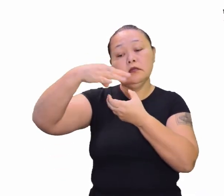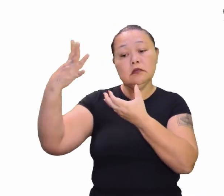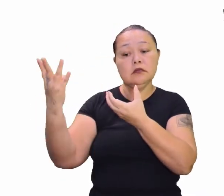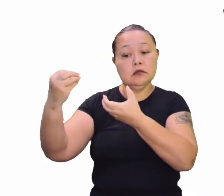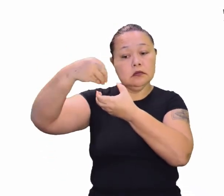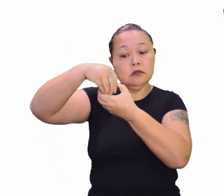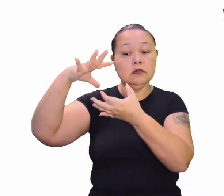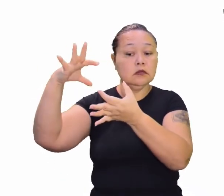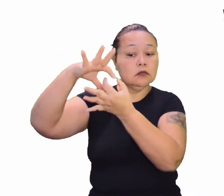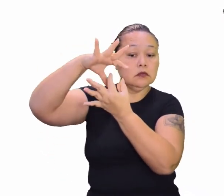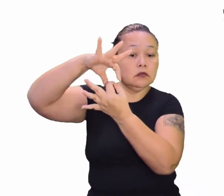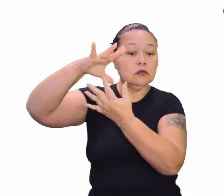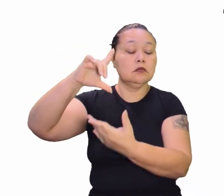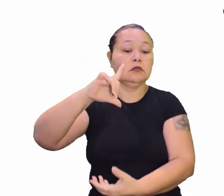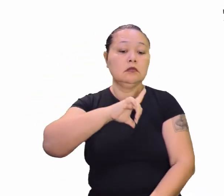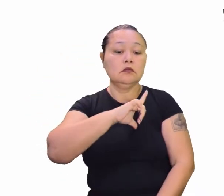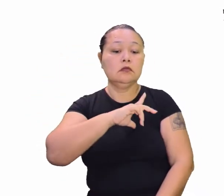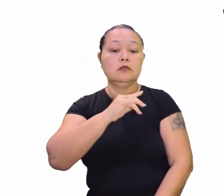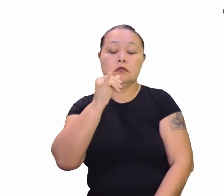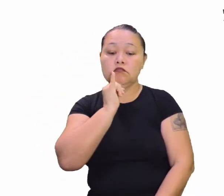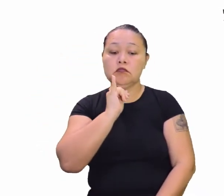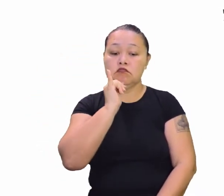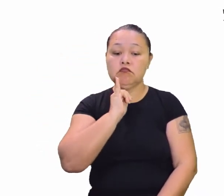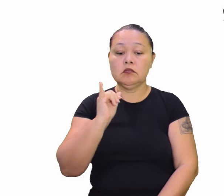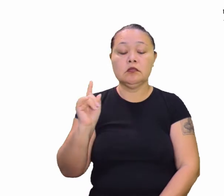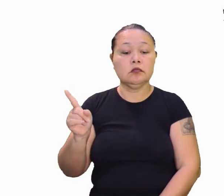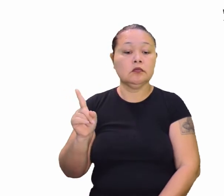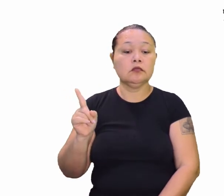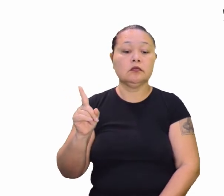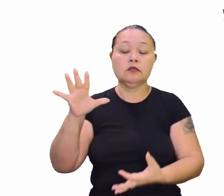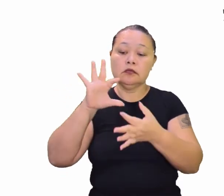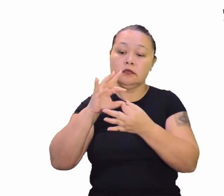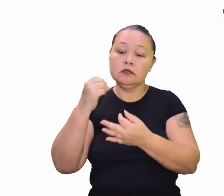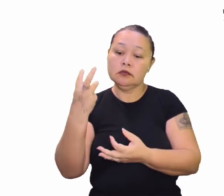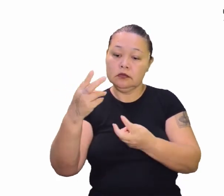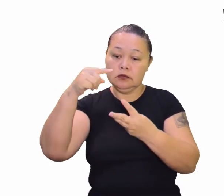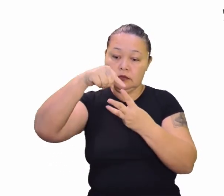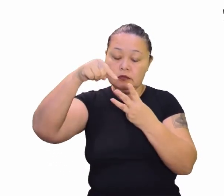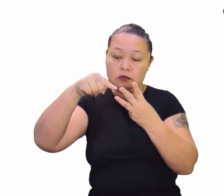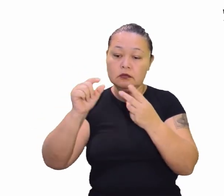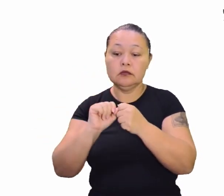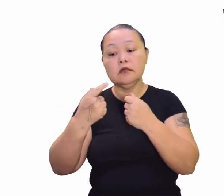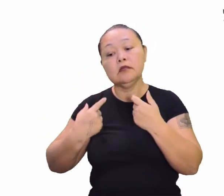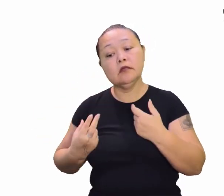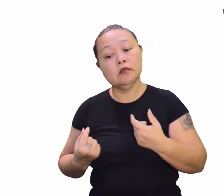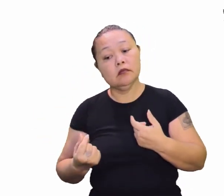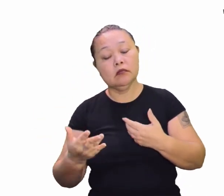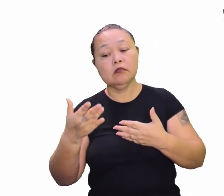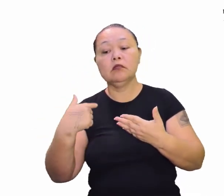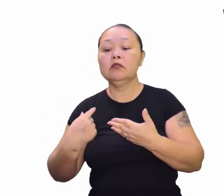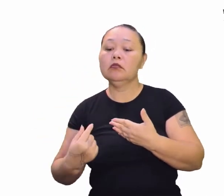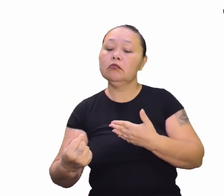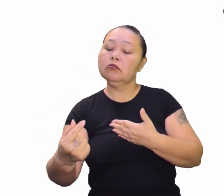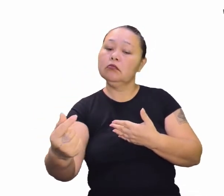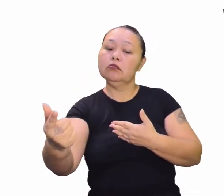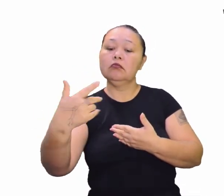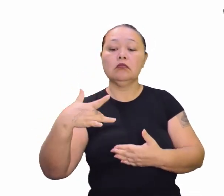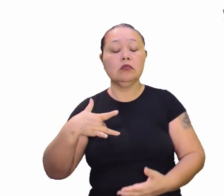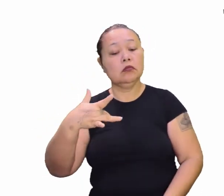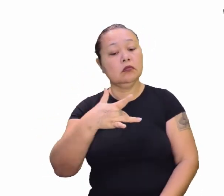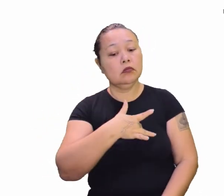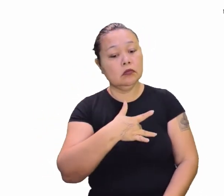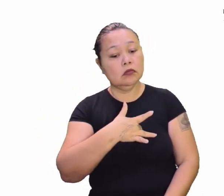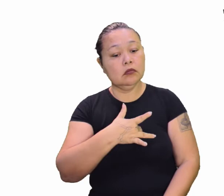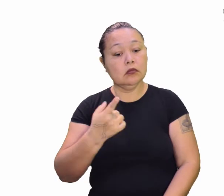professor Jorge? Então, a gente tem aqui, ó, por exemplo, as 3 dimensões, vida longa e saudável. Está falando de vida longa e